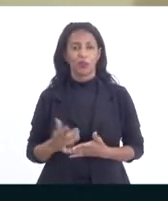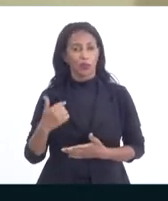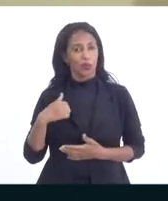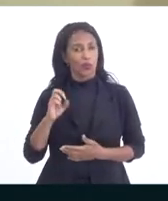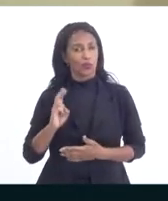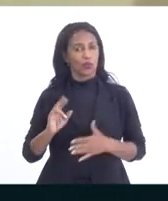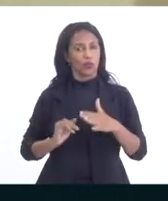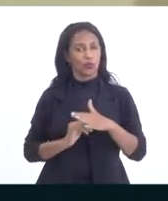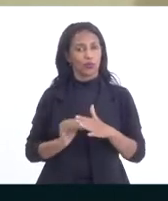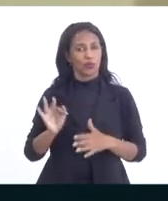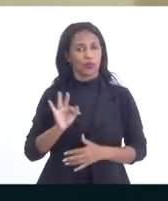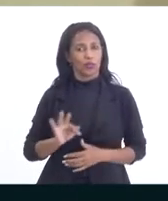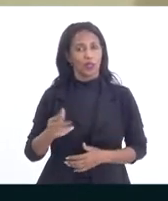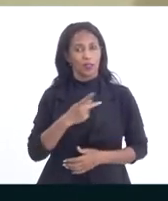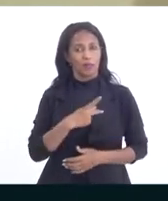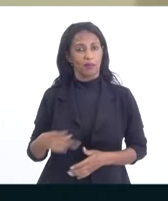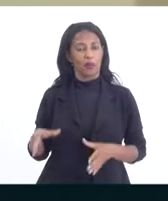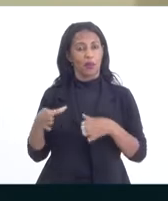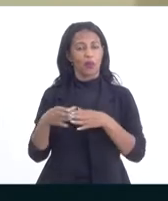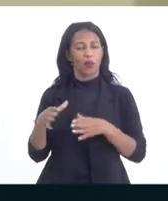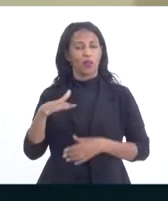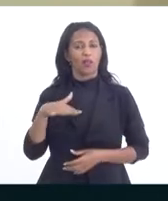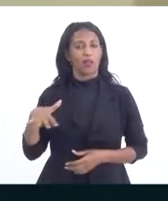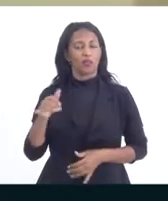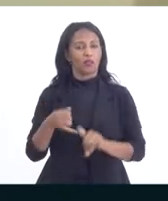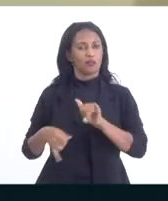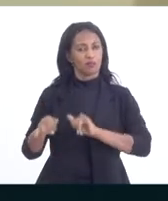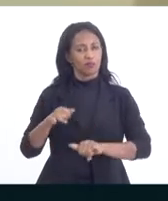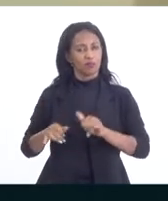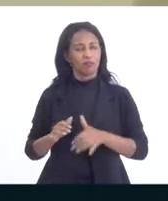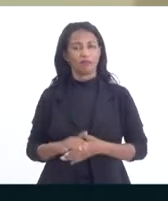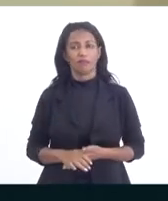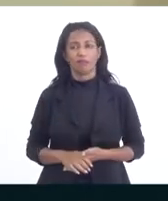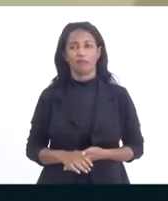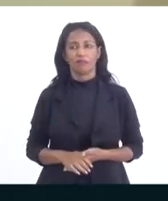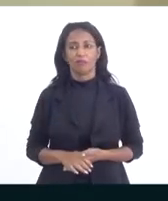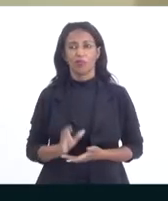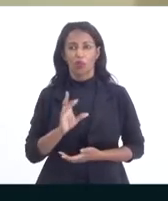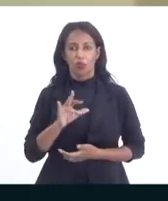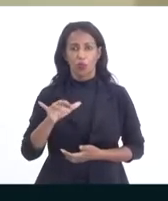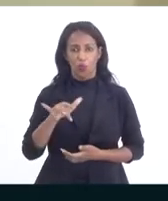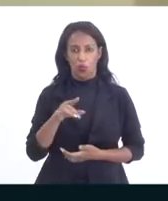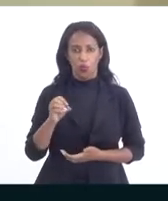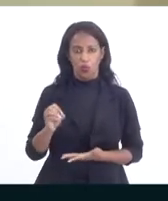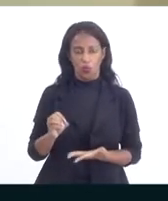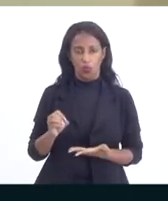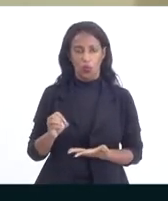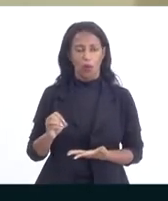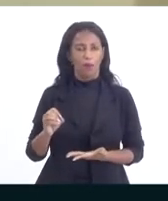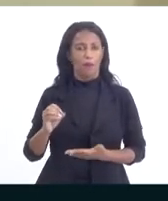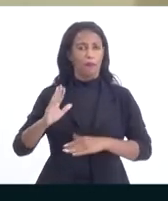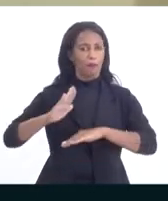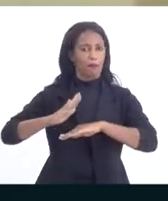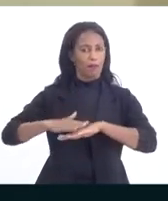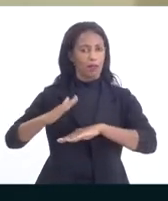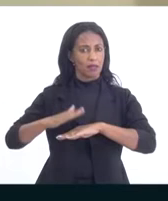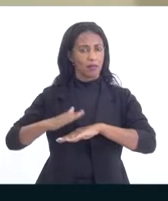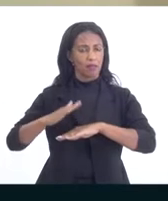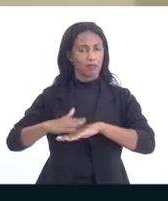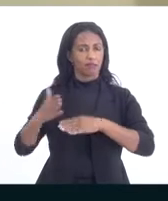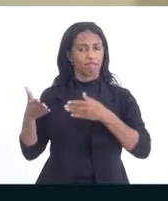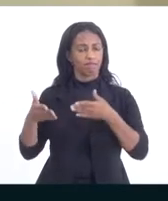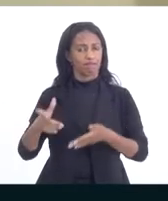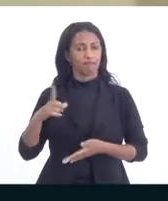Rio de Janeiro e presidente do Conselho Regional de Química. O Conselho, cada vez mais, a gente tem